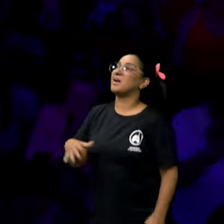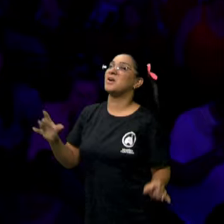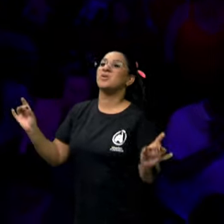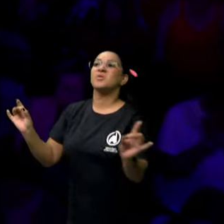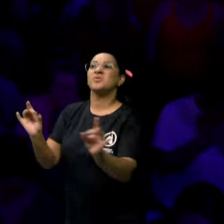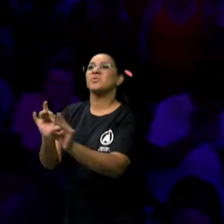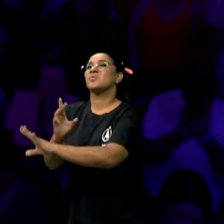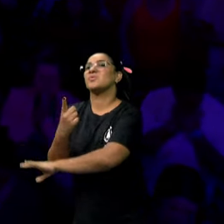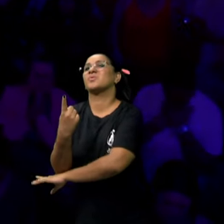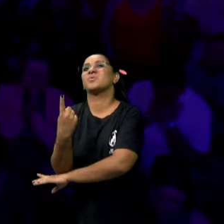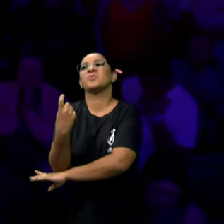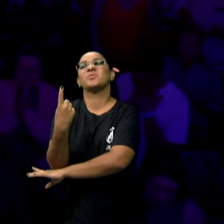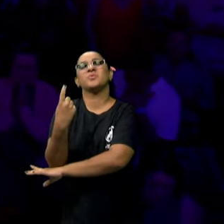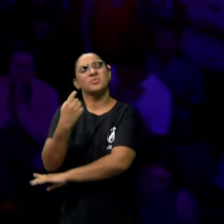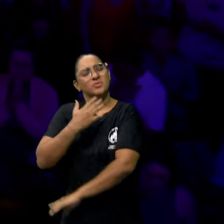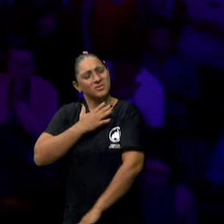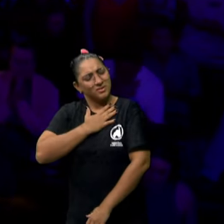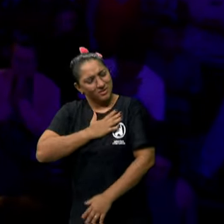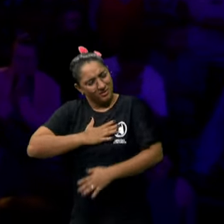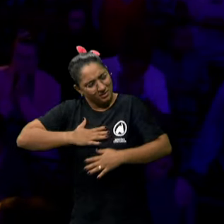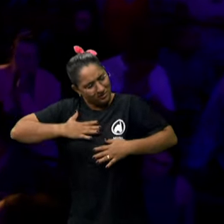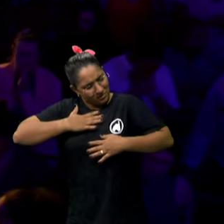é uma coisa